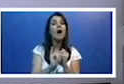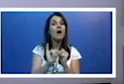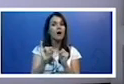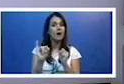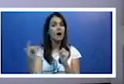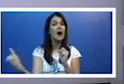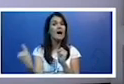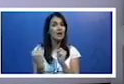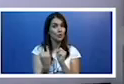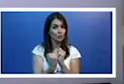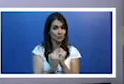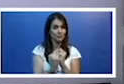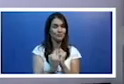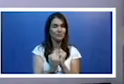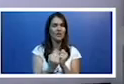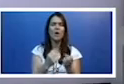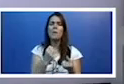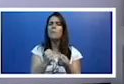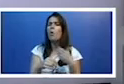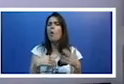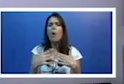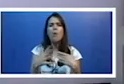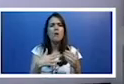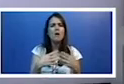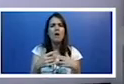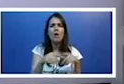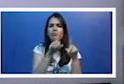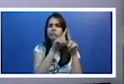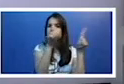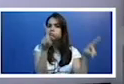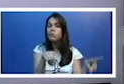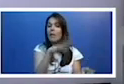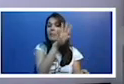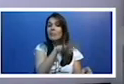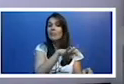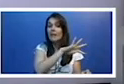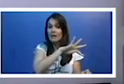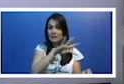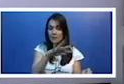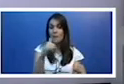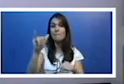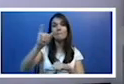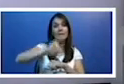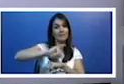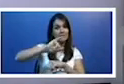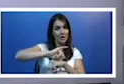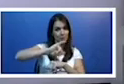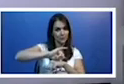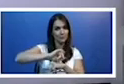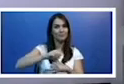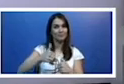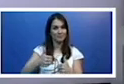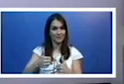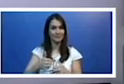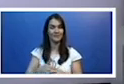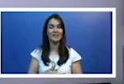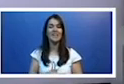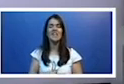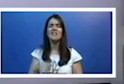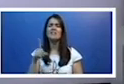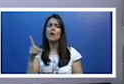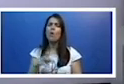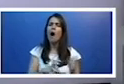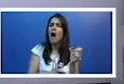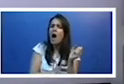qualquer elemento da tabela periódica, geralmente são os ametais e os semimetais. Os ácidos,